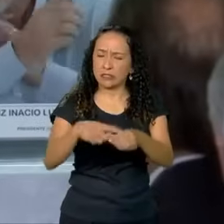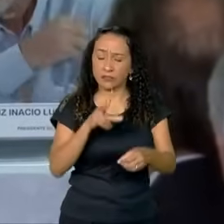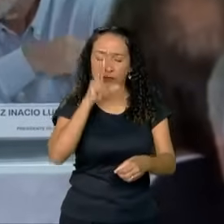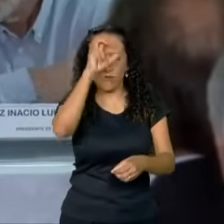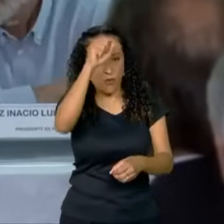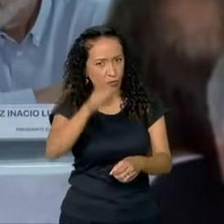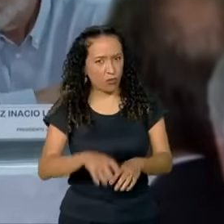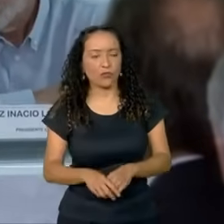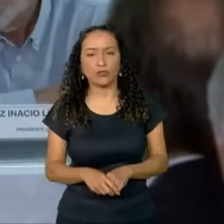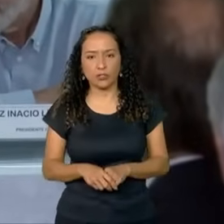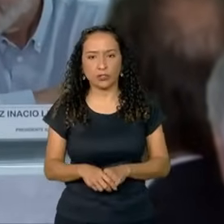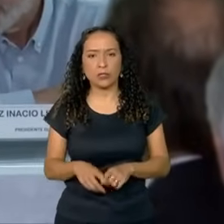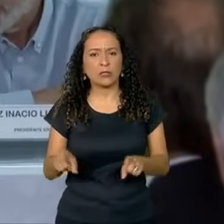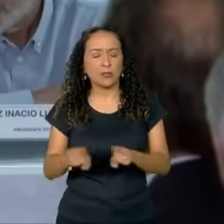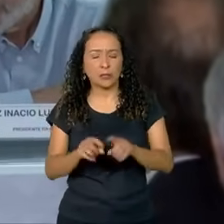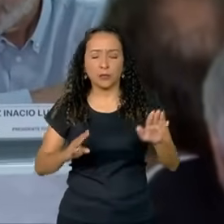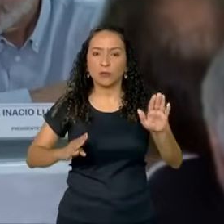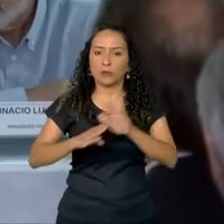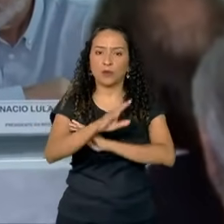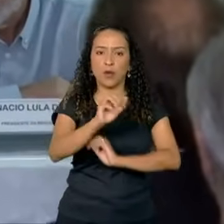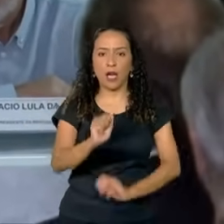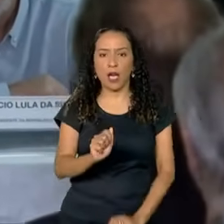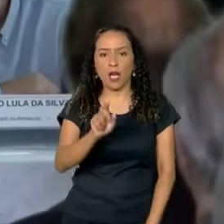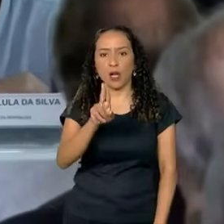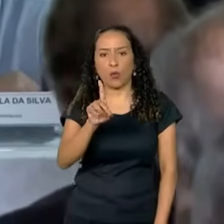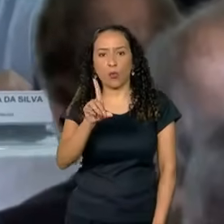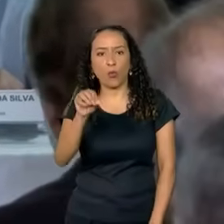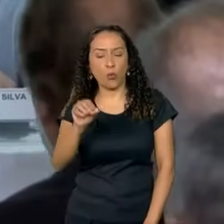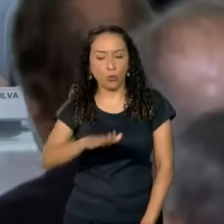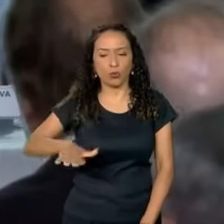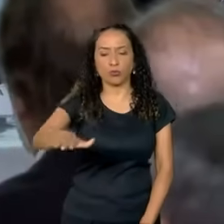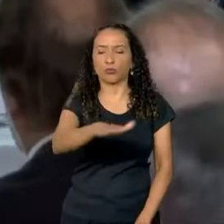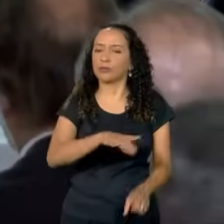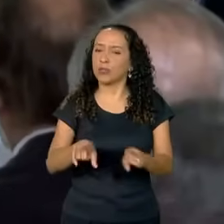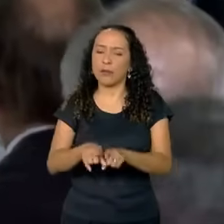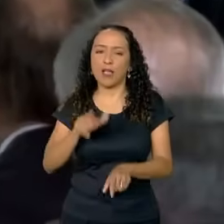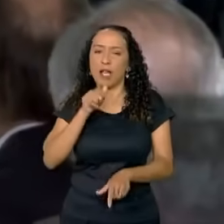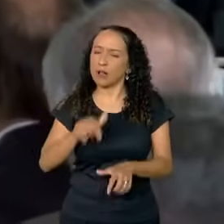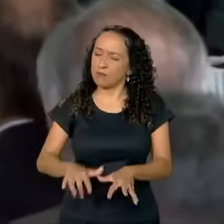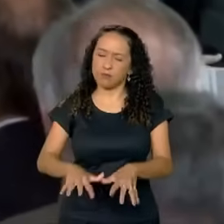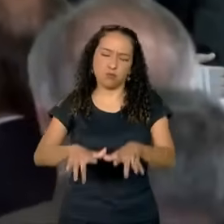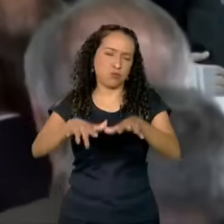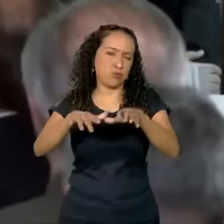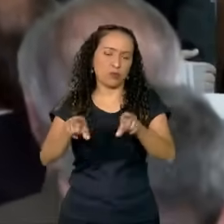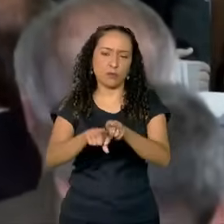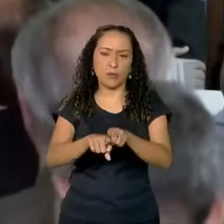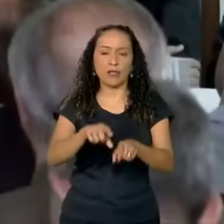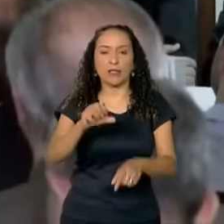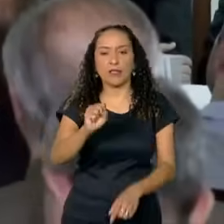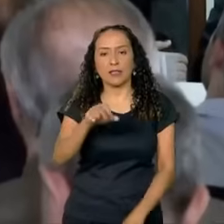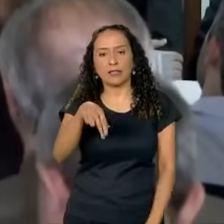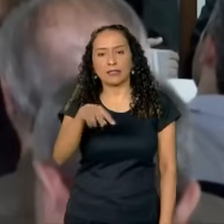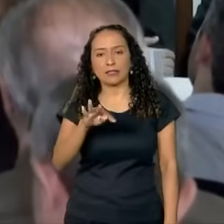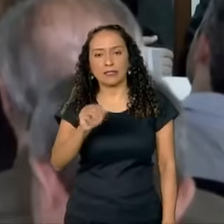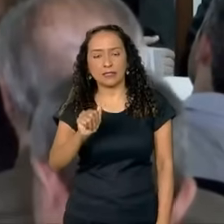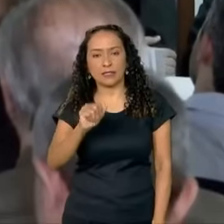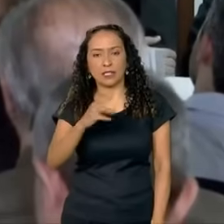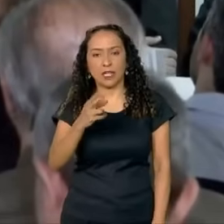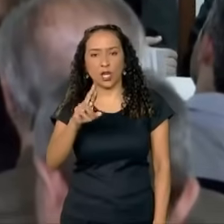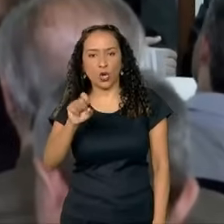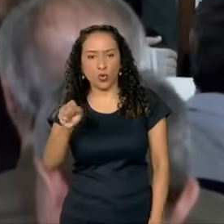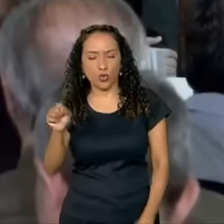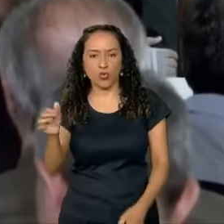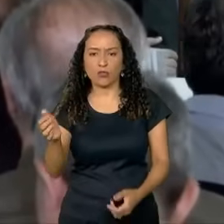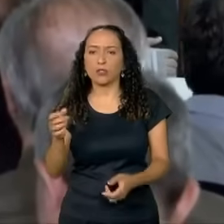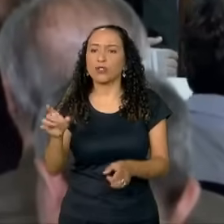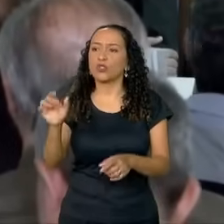fortemente, Agudo, o município também, com a água que tomou o município, Santa Cruz do Sul, nessa região